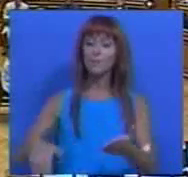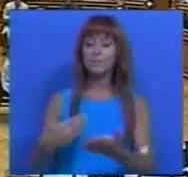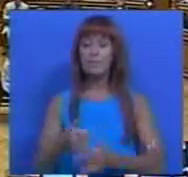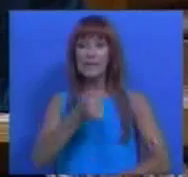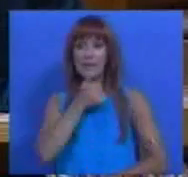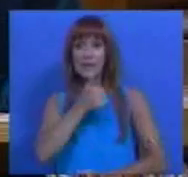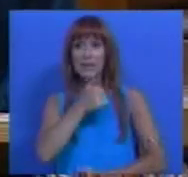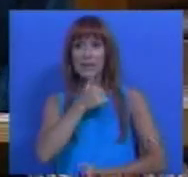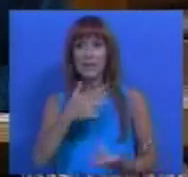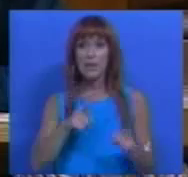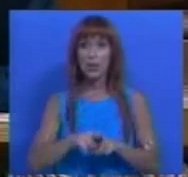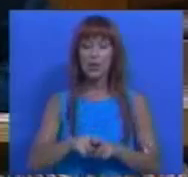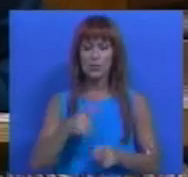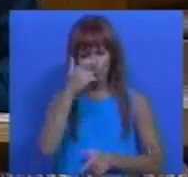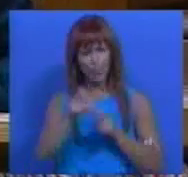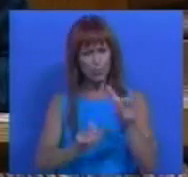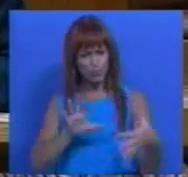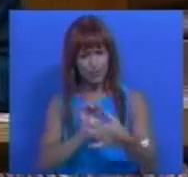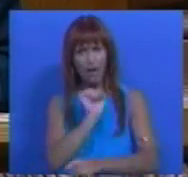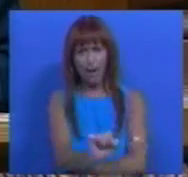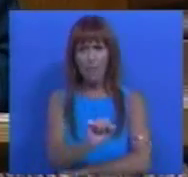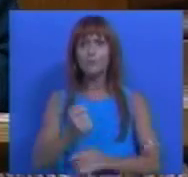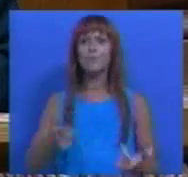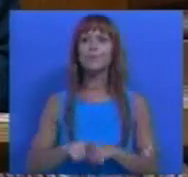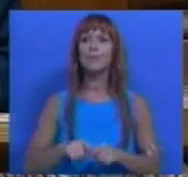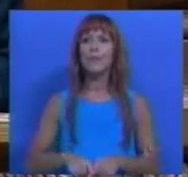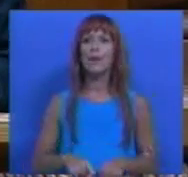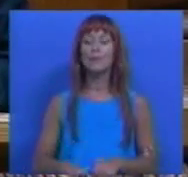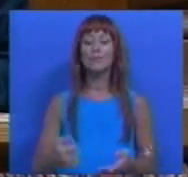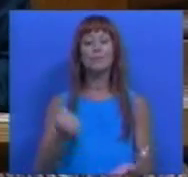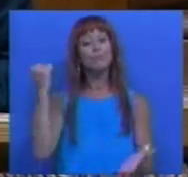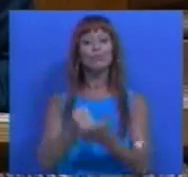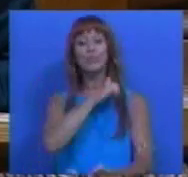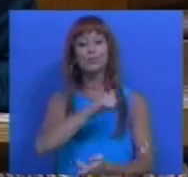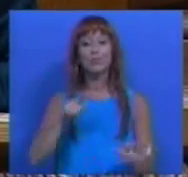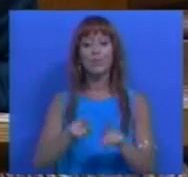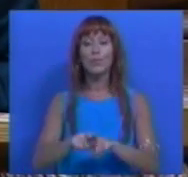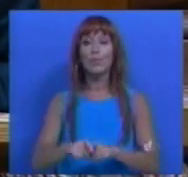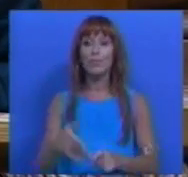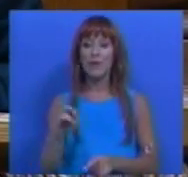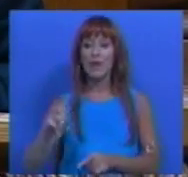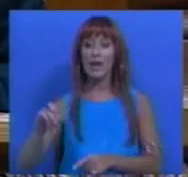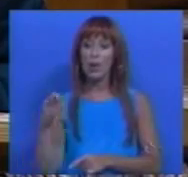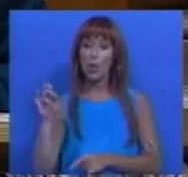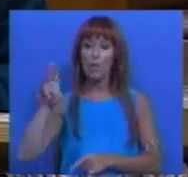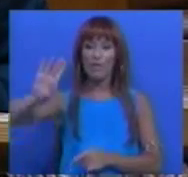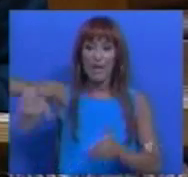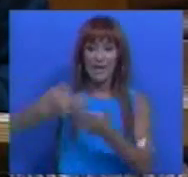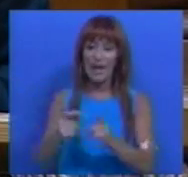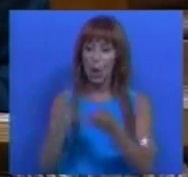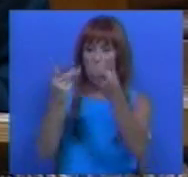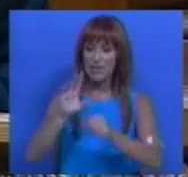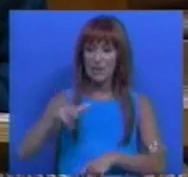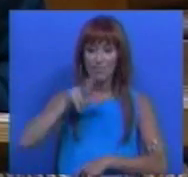tomarem as decisões que ao povo respeitam. O visto prévio que o Ecofin decidiu impor aos